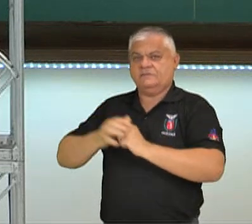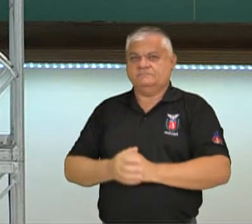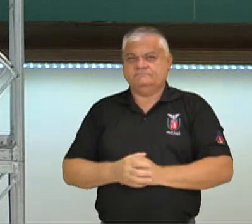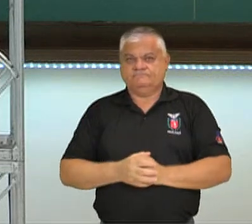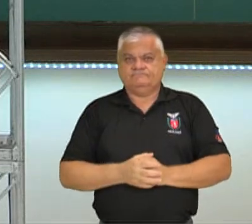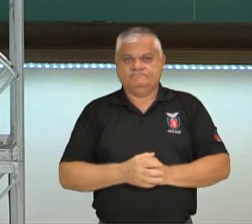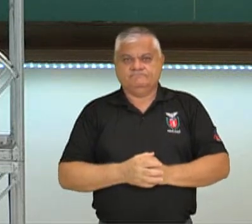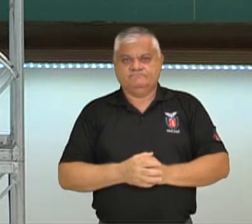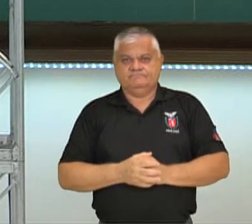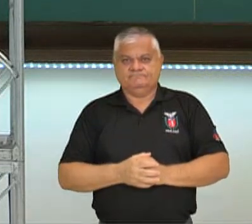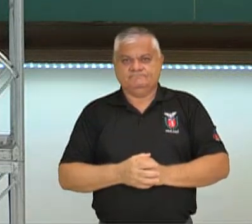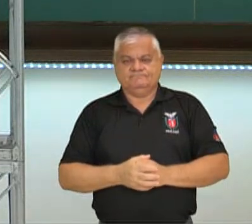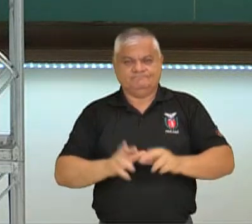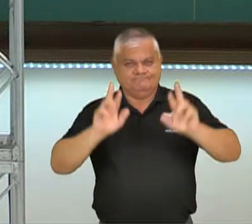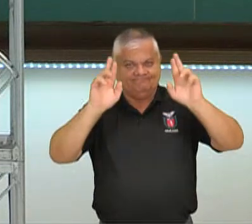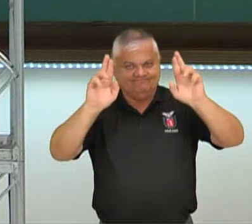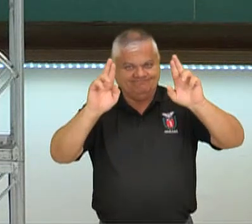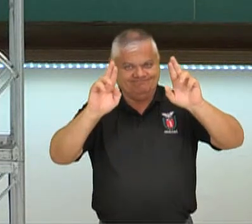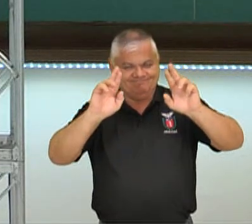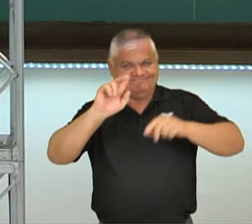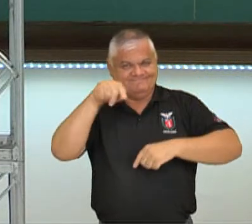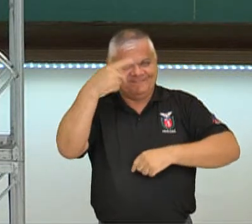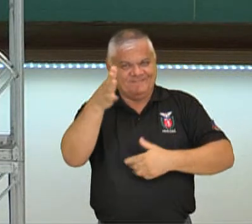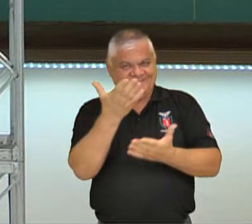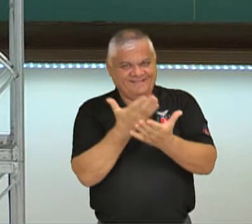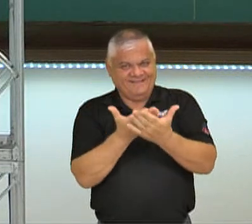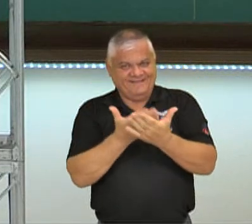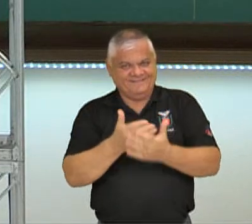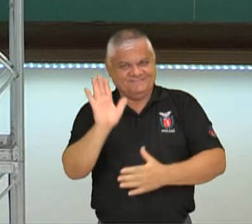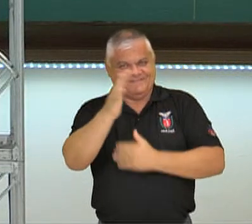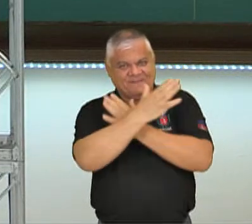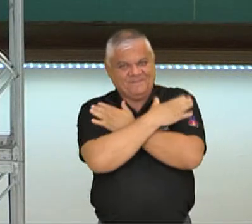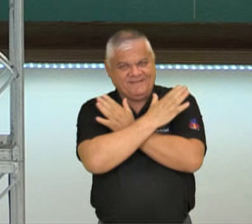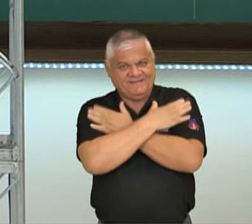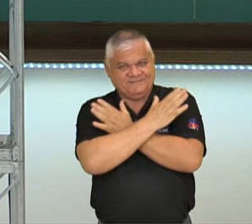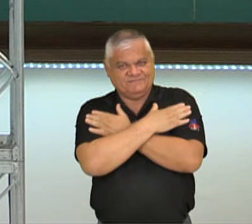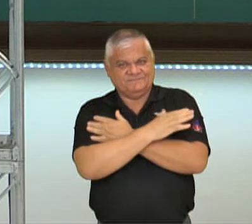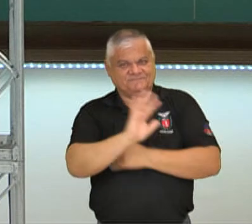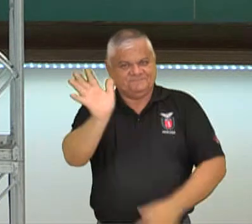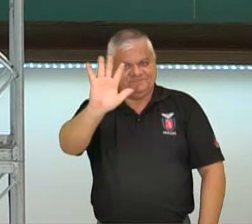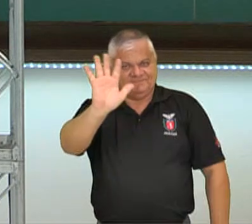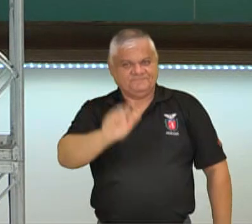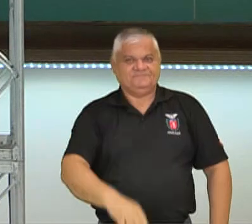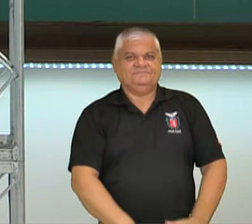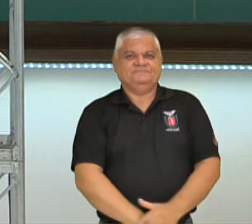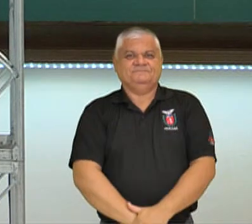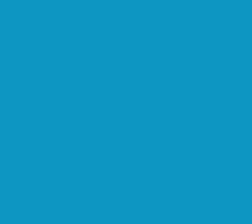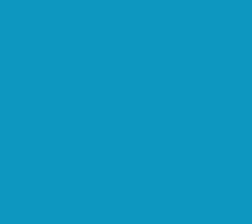Esperamos vocês para a próxima. Um abraço, pessoal. Tchau.